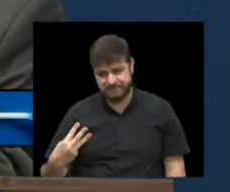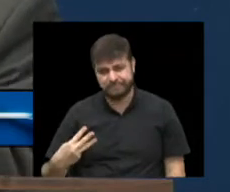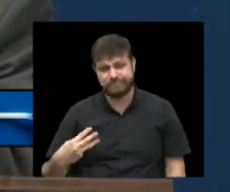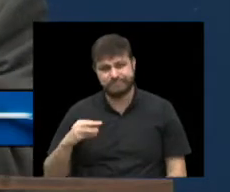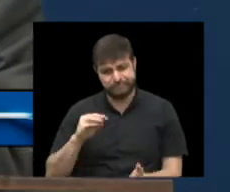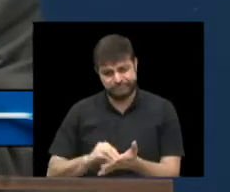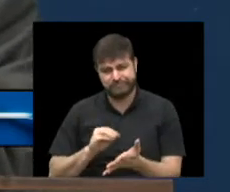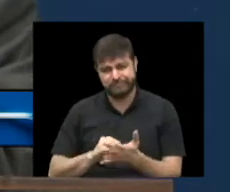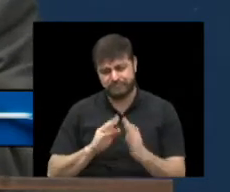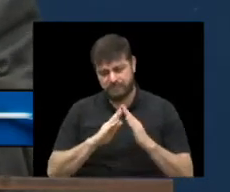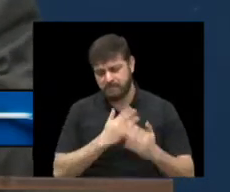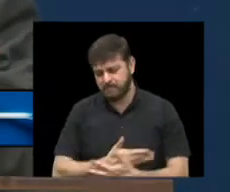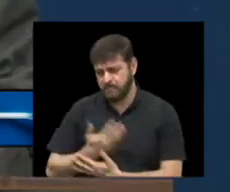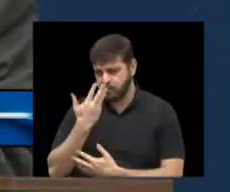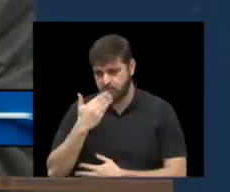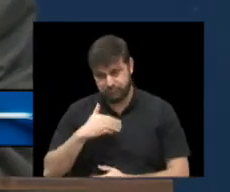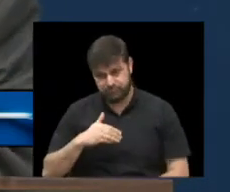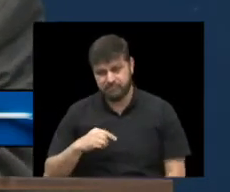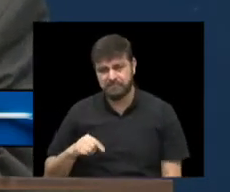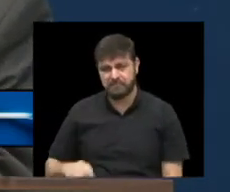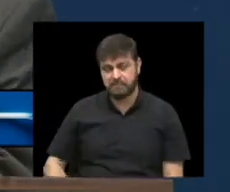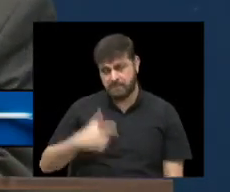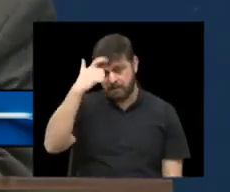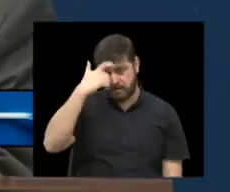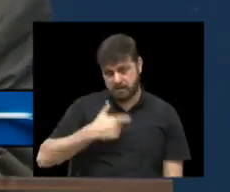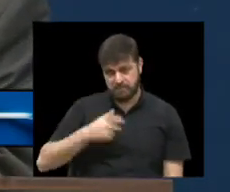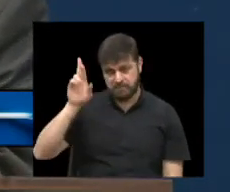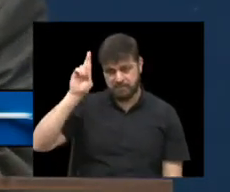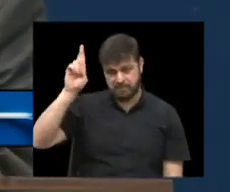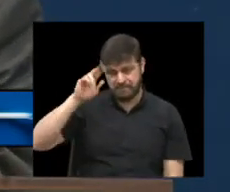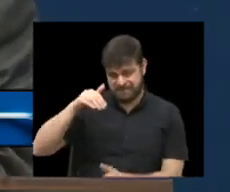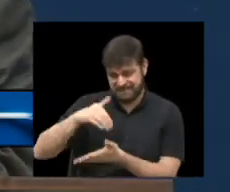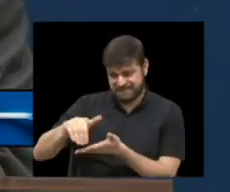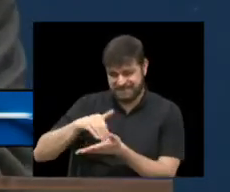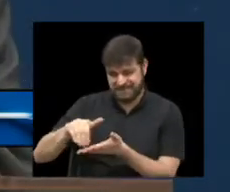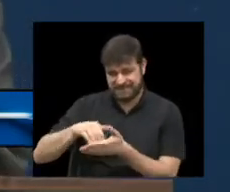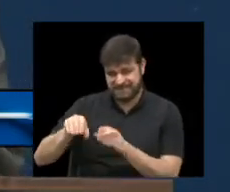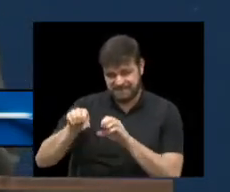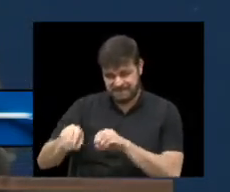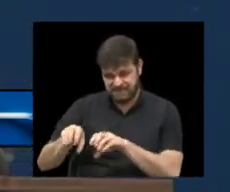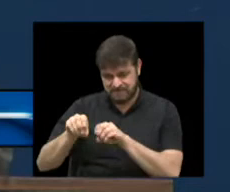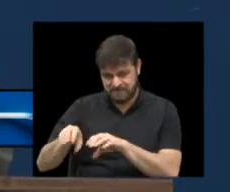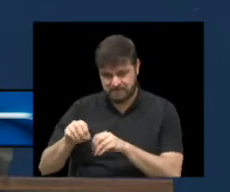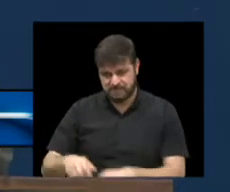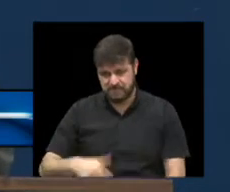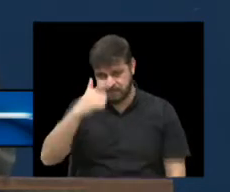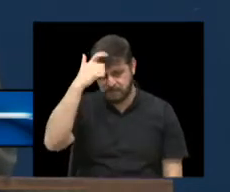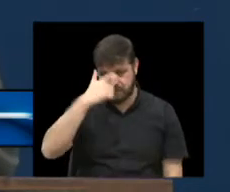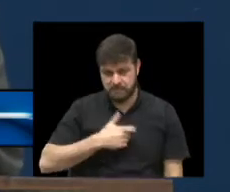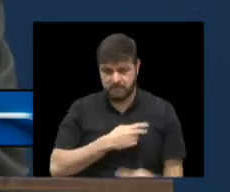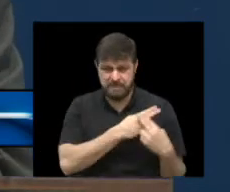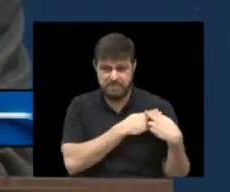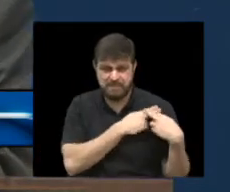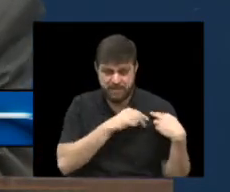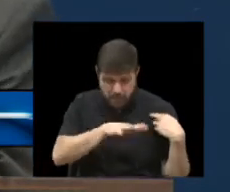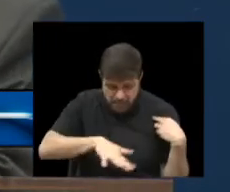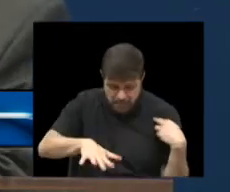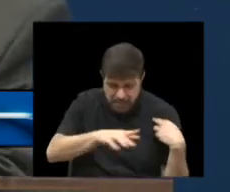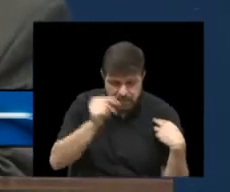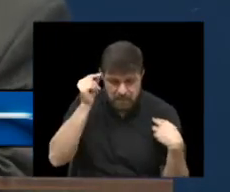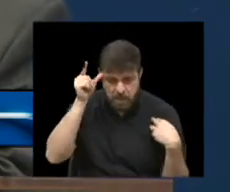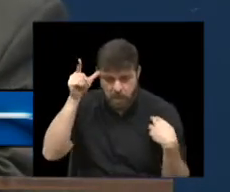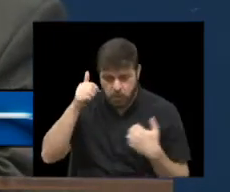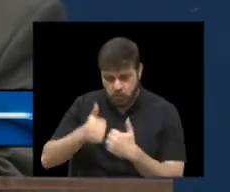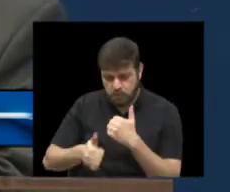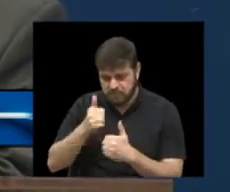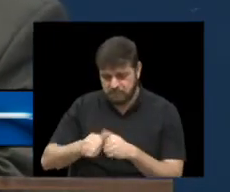nome da Secretaria de Educação, em nome da Comissão Permanente de Educação, Cultura e Esporte, este vereador também